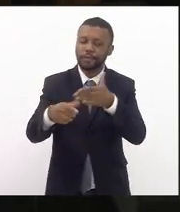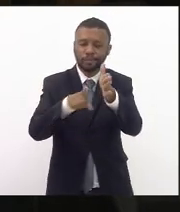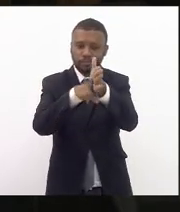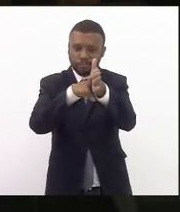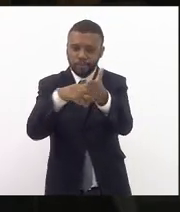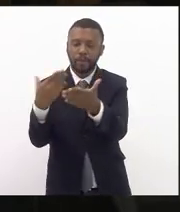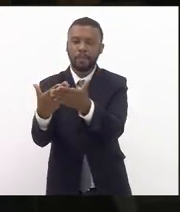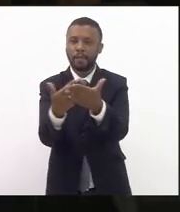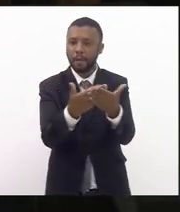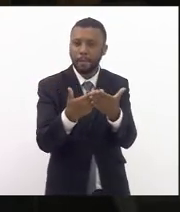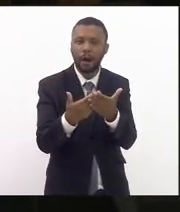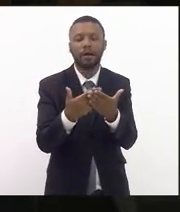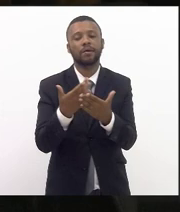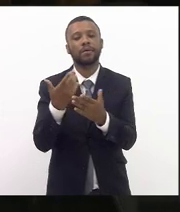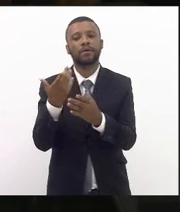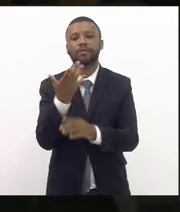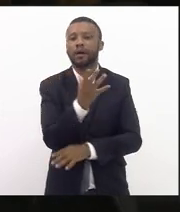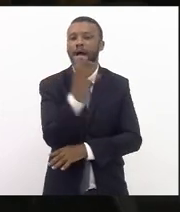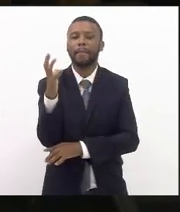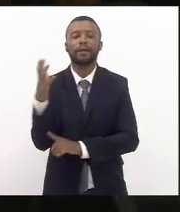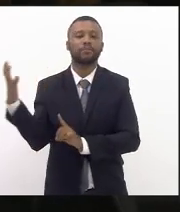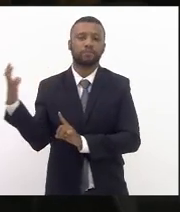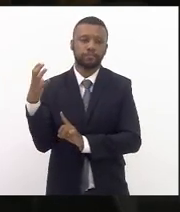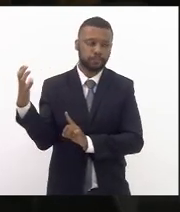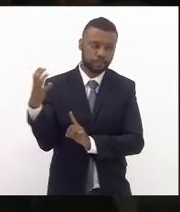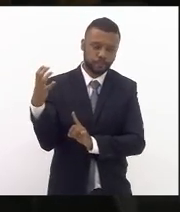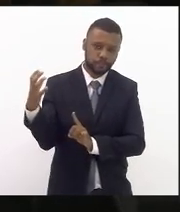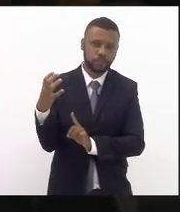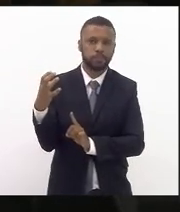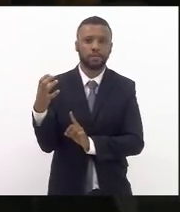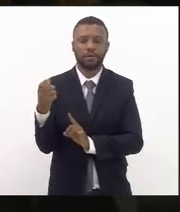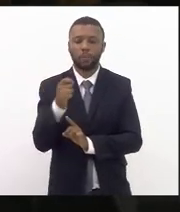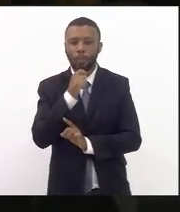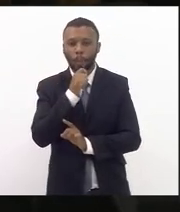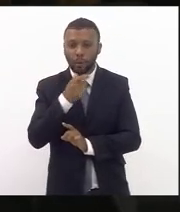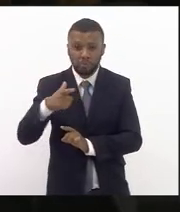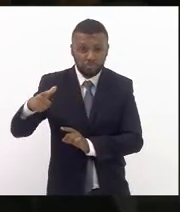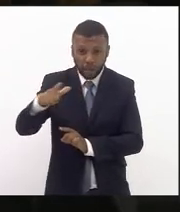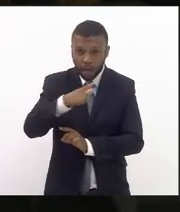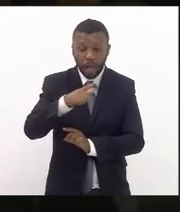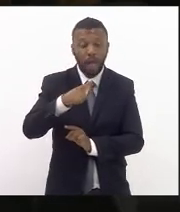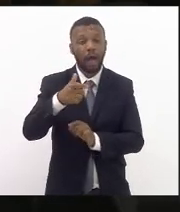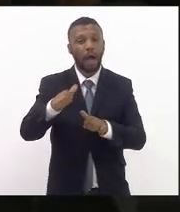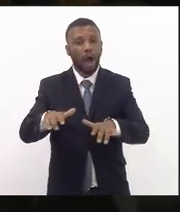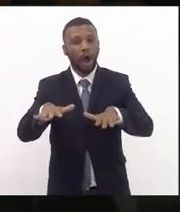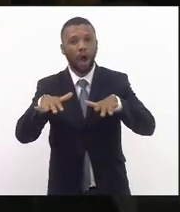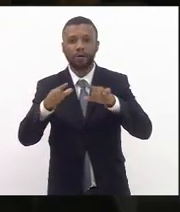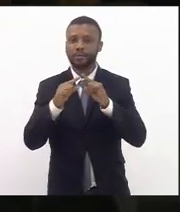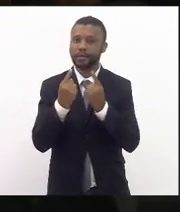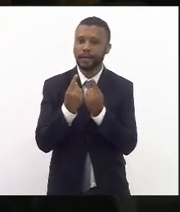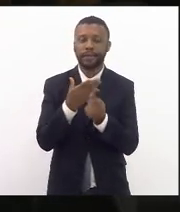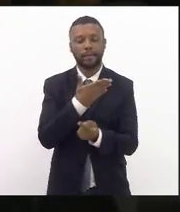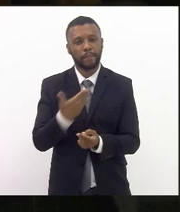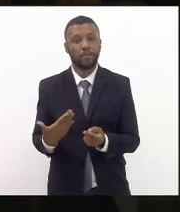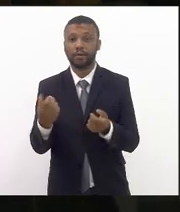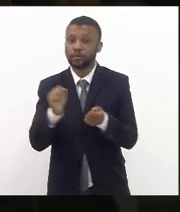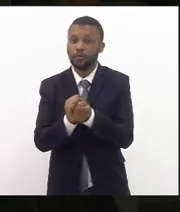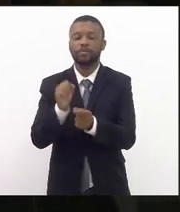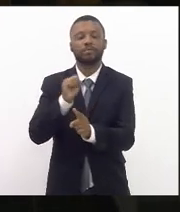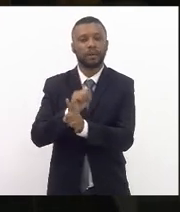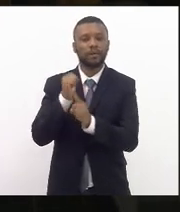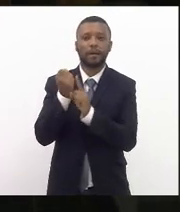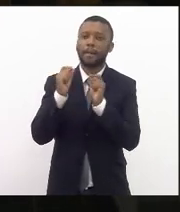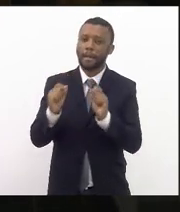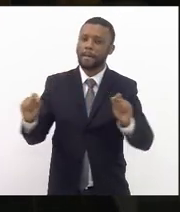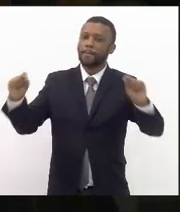estudos de impacto ambiental, enquanto não são realizadas as audiências públicas com a sociedade civil organizada e com a